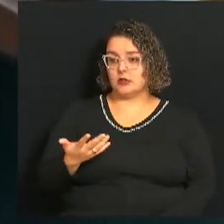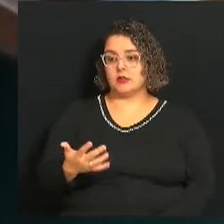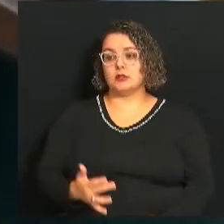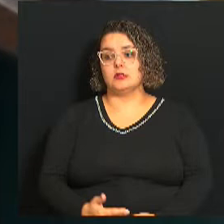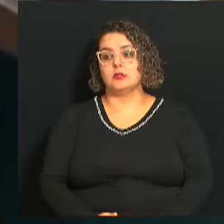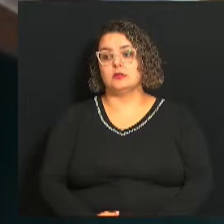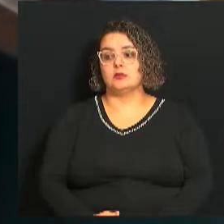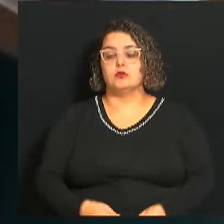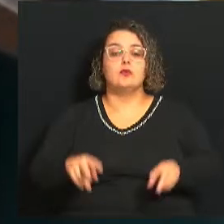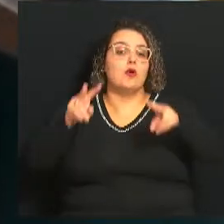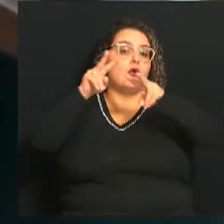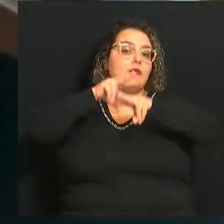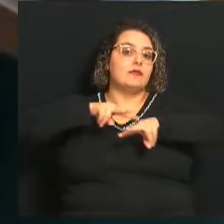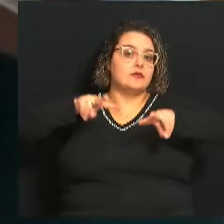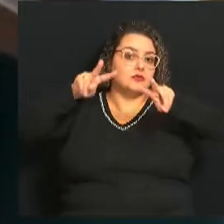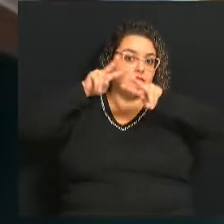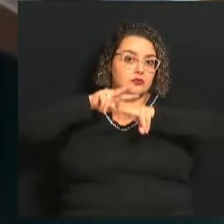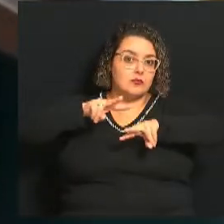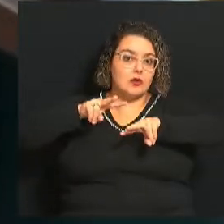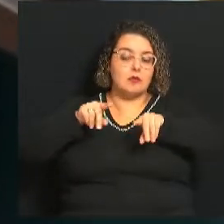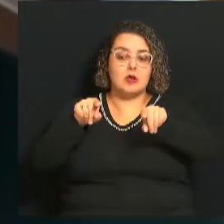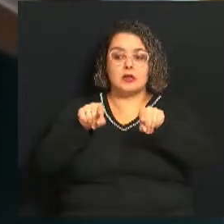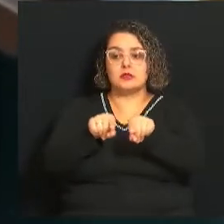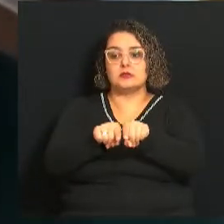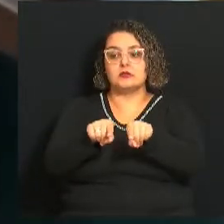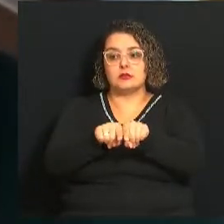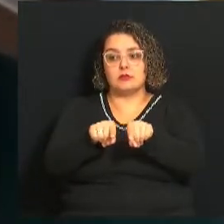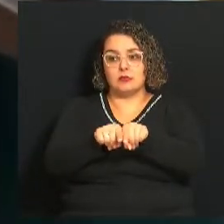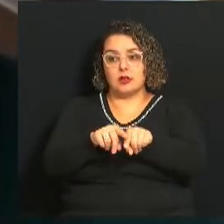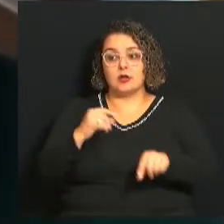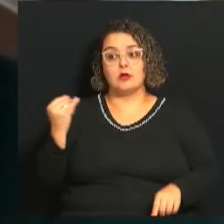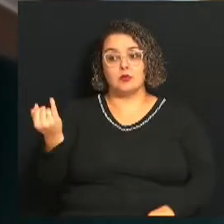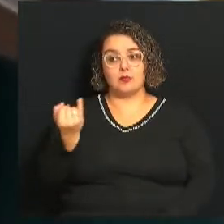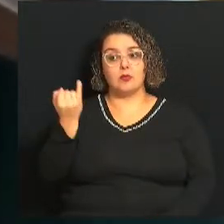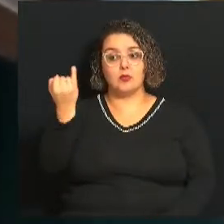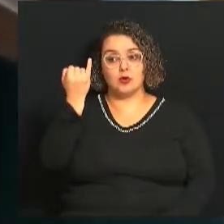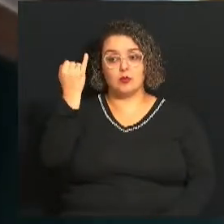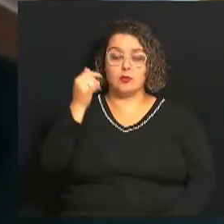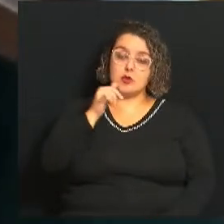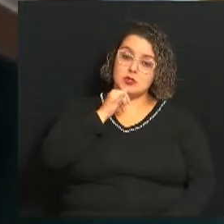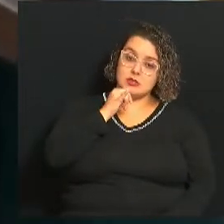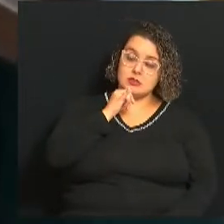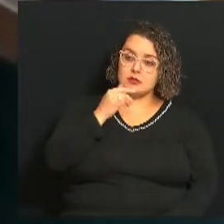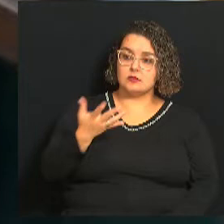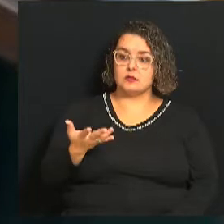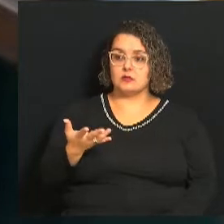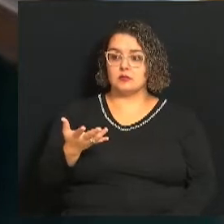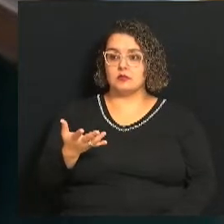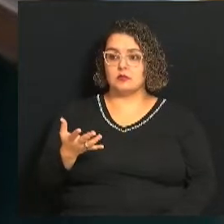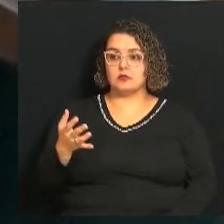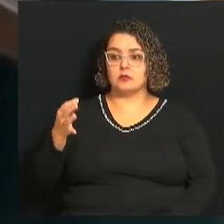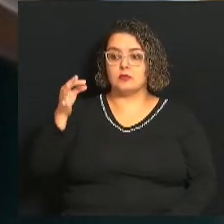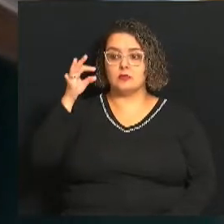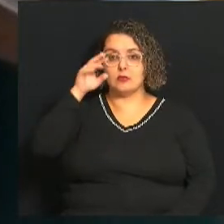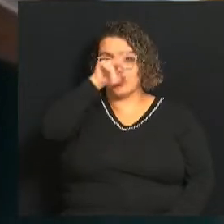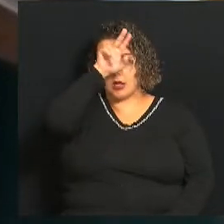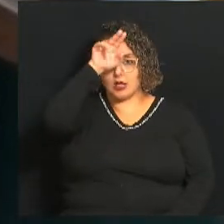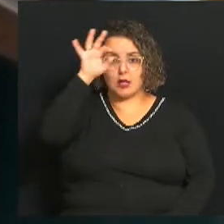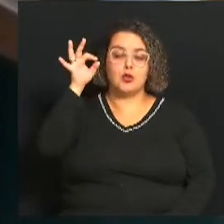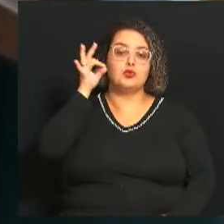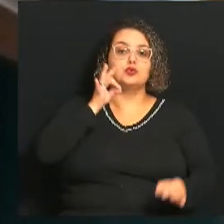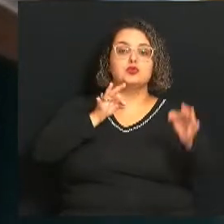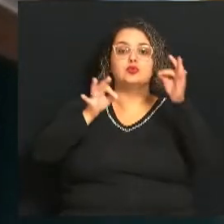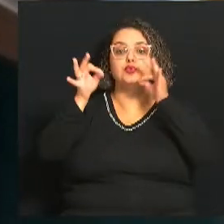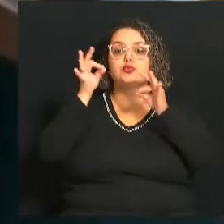da visual, mas importante, por exemplo, para os insetos, né?